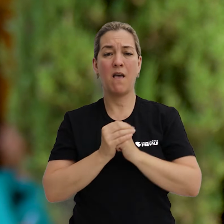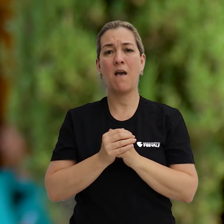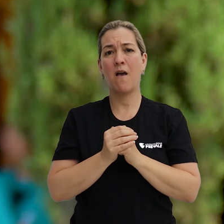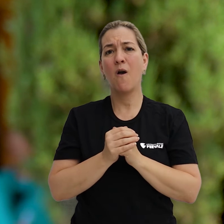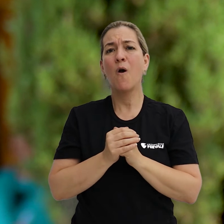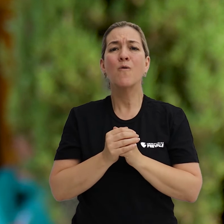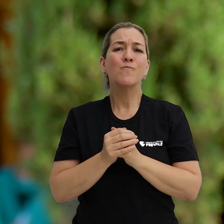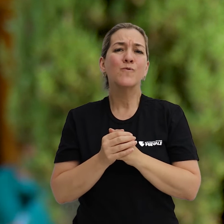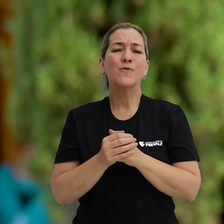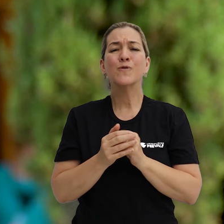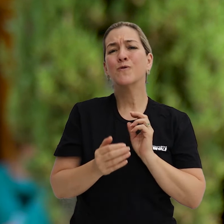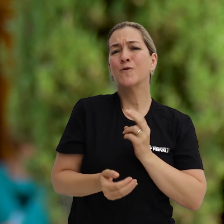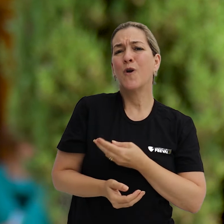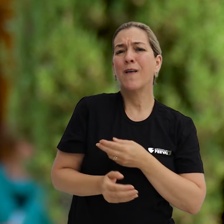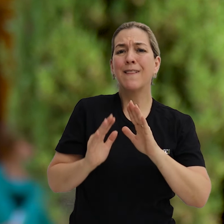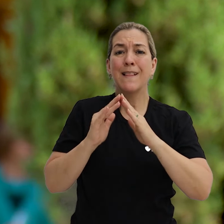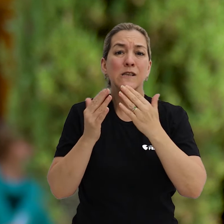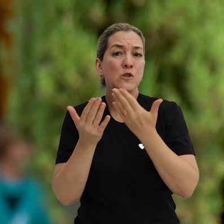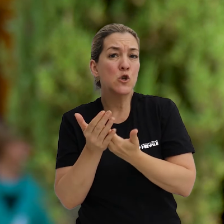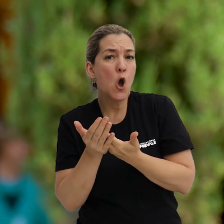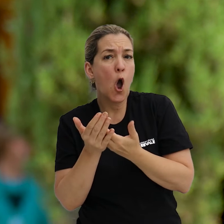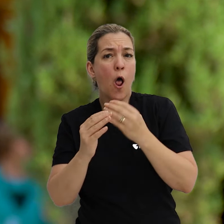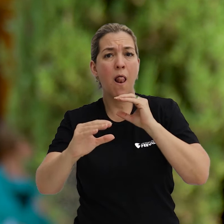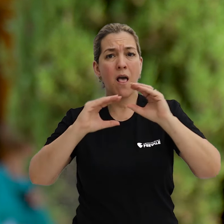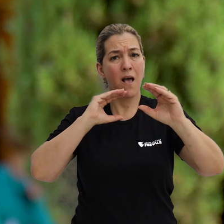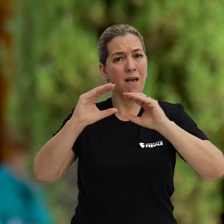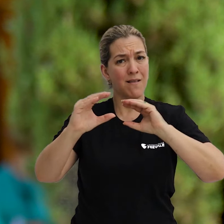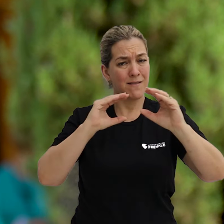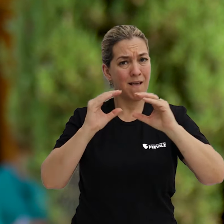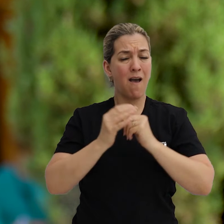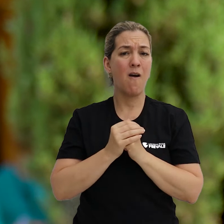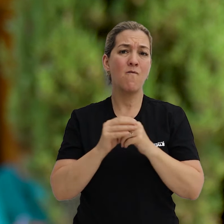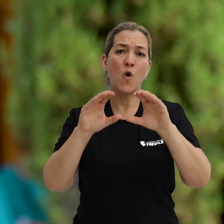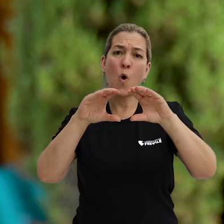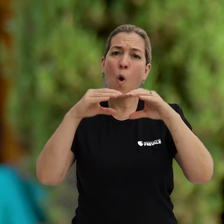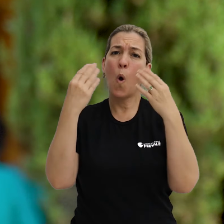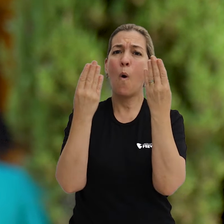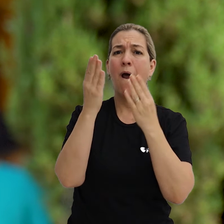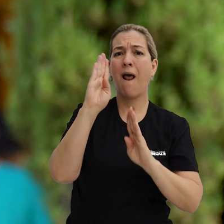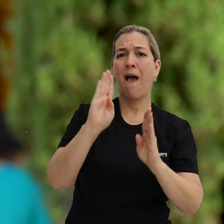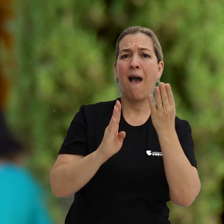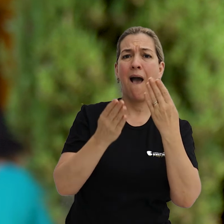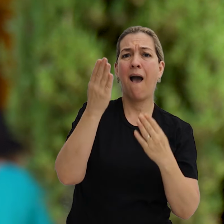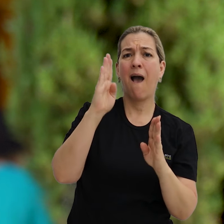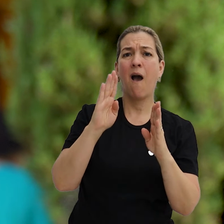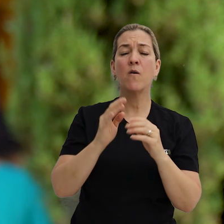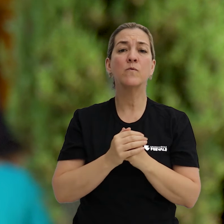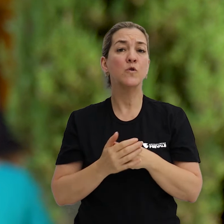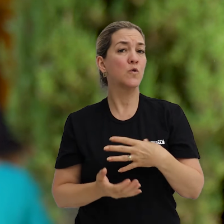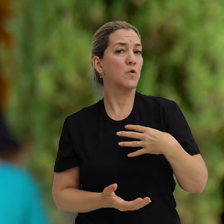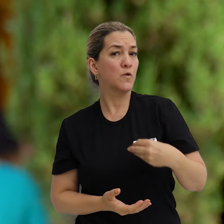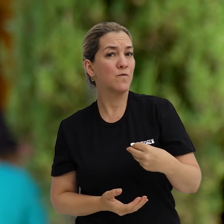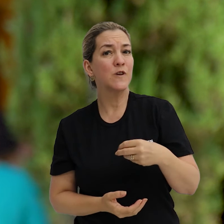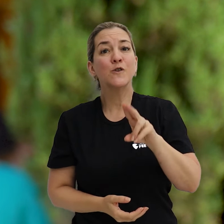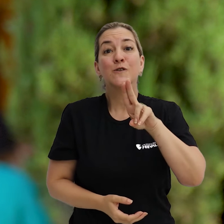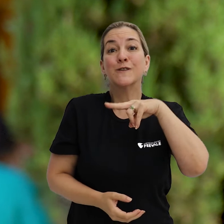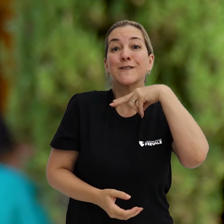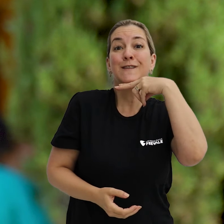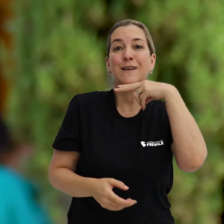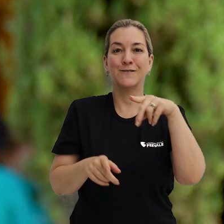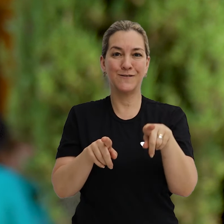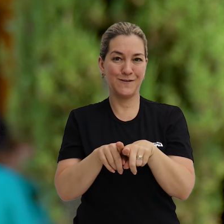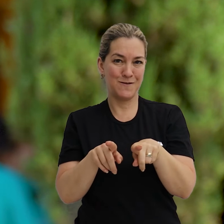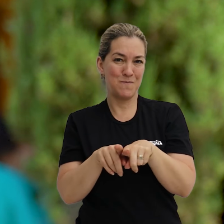a gente, na escola, cantava no coral. E com os filhos e netos, a